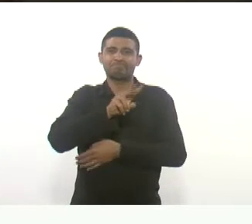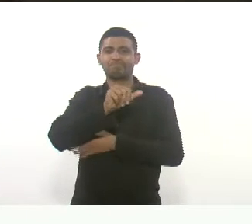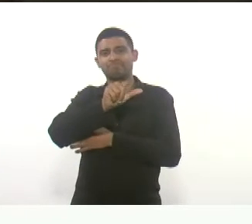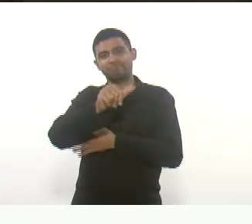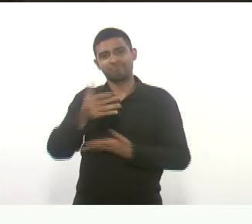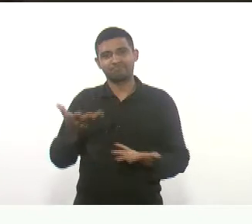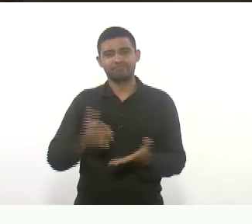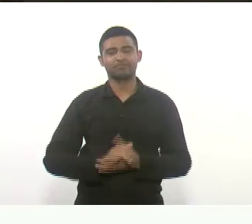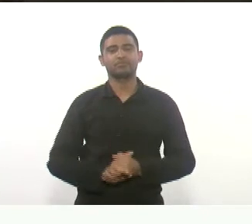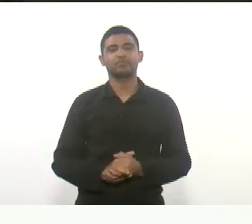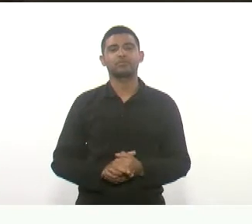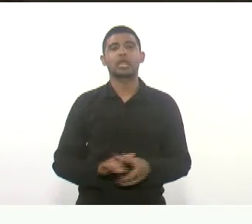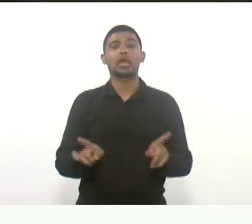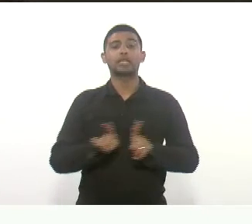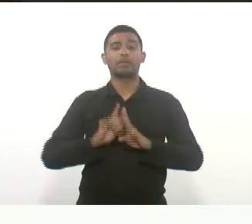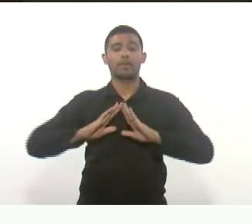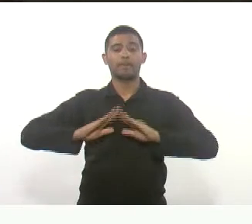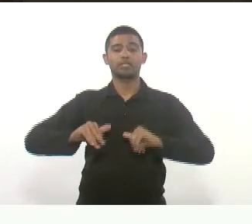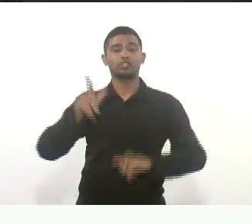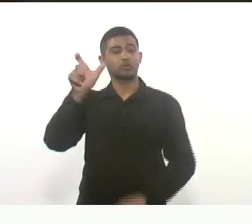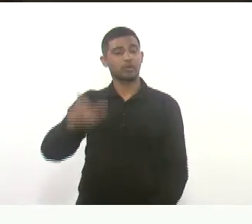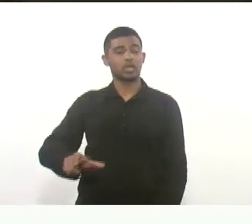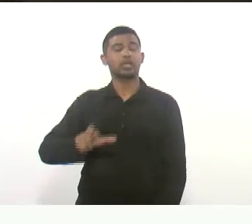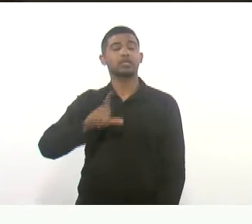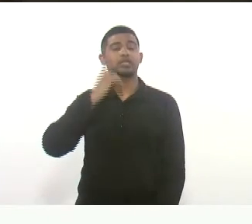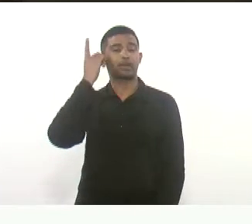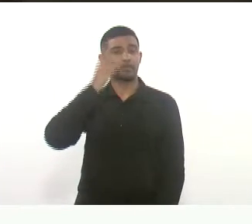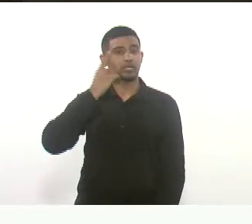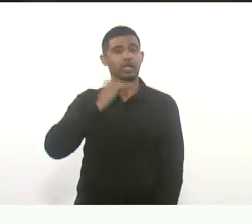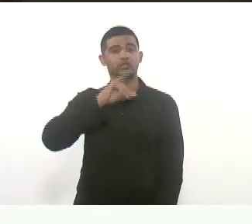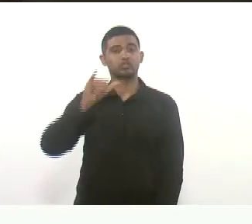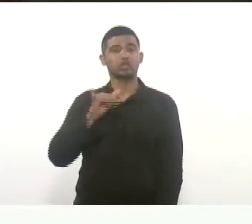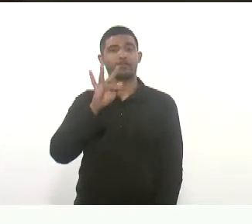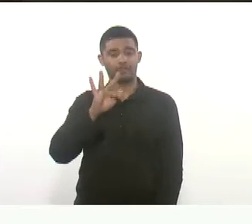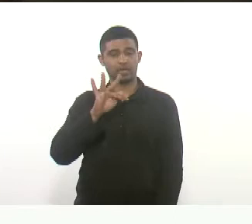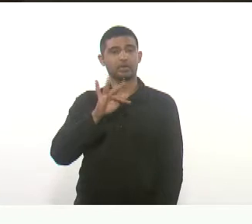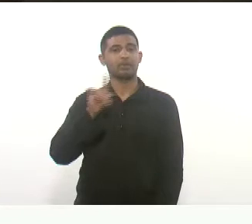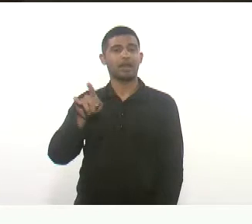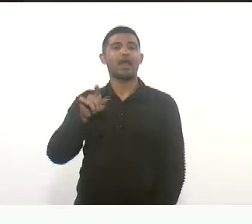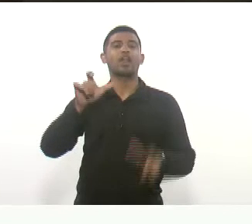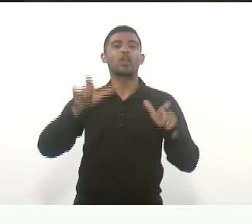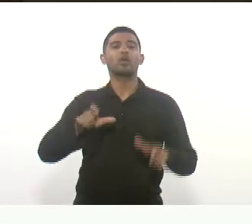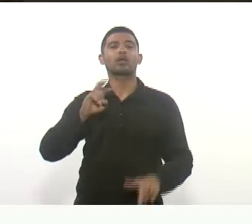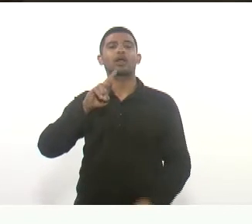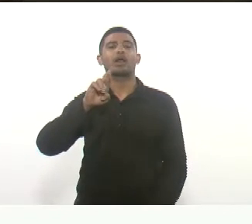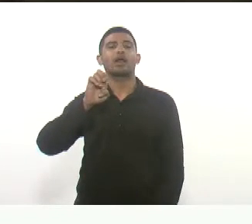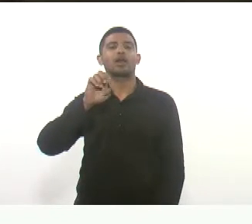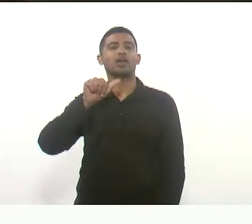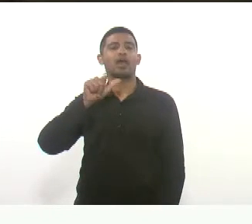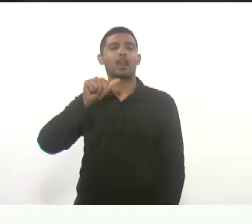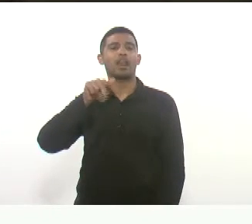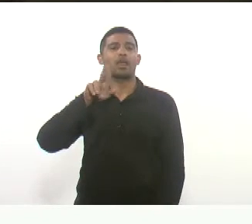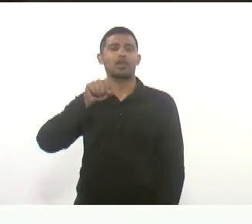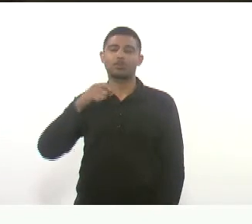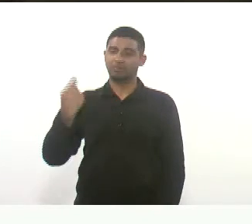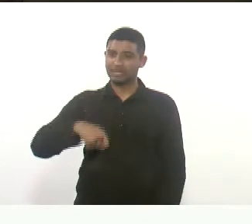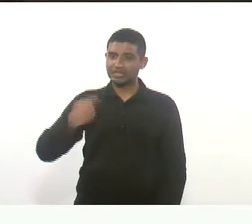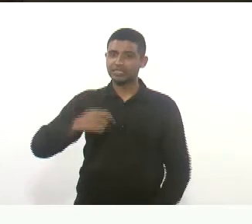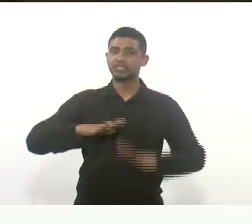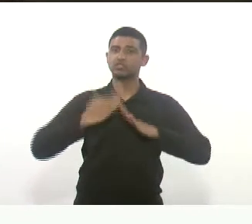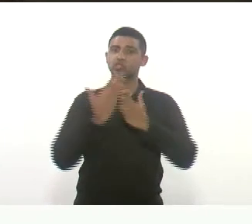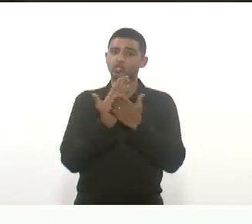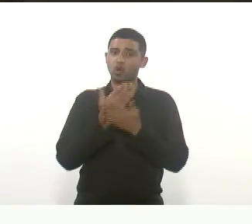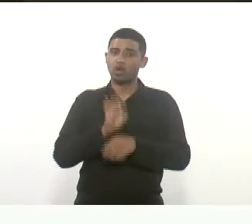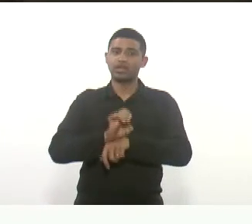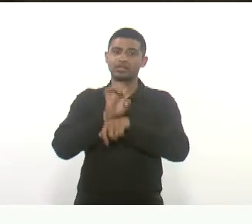Até foi uma solicitação até do deputado Jorge Felipe Neto, por exemplo, que em Realengo precisava ter escola estadual, e essas